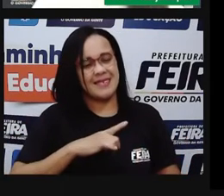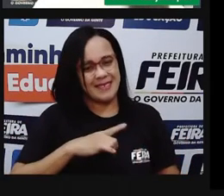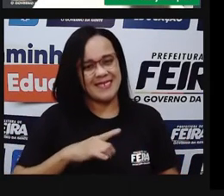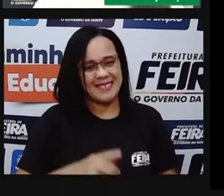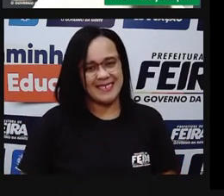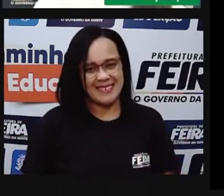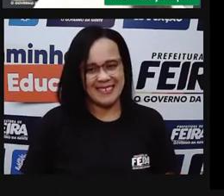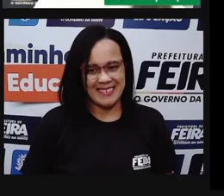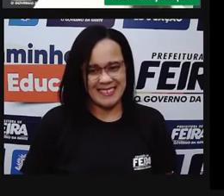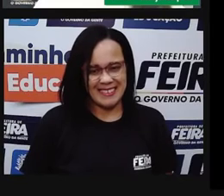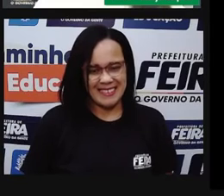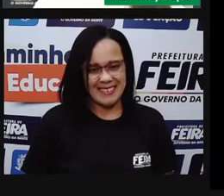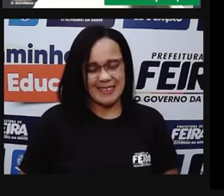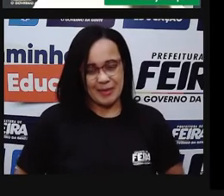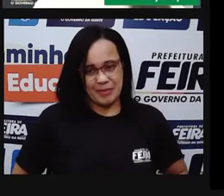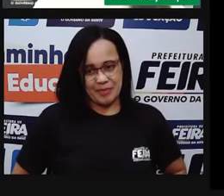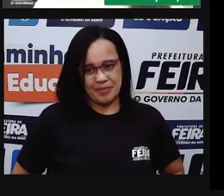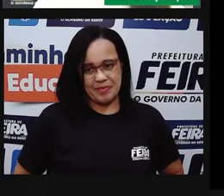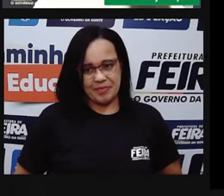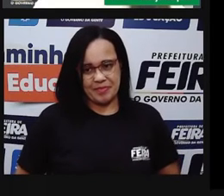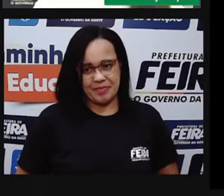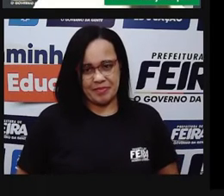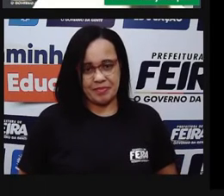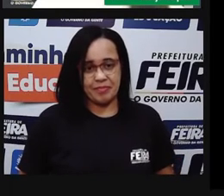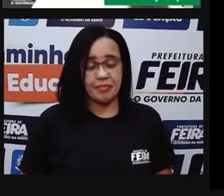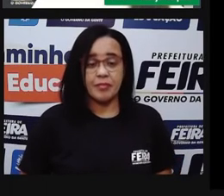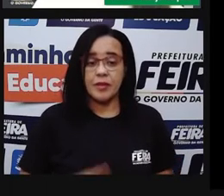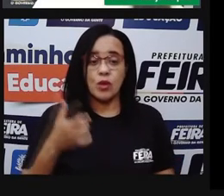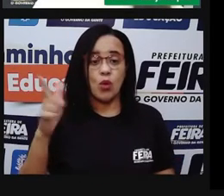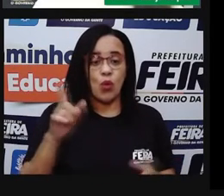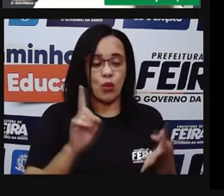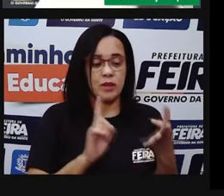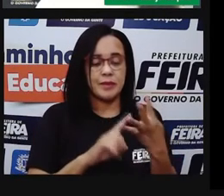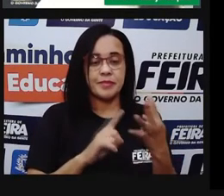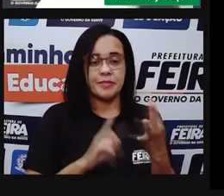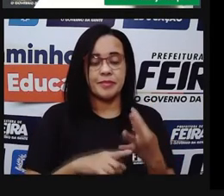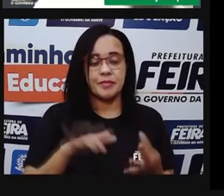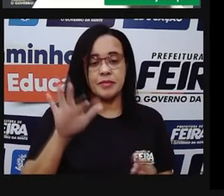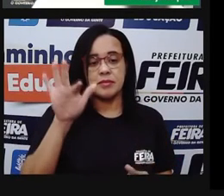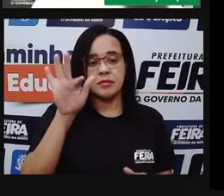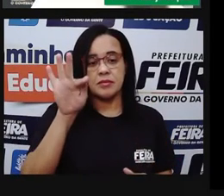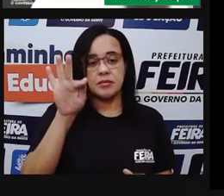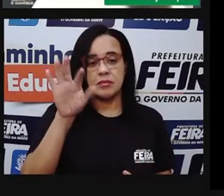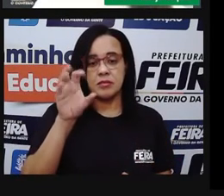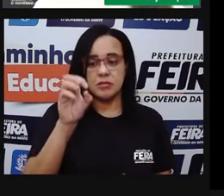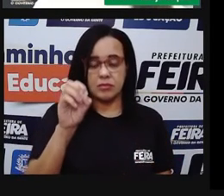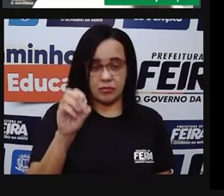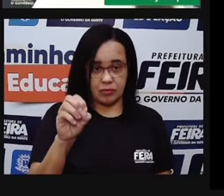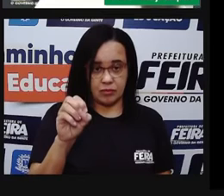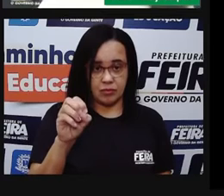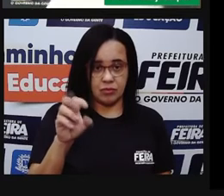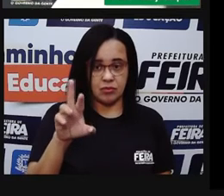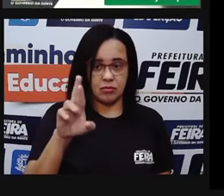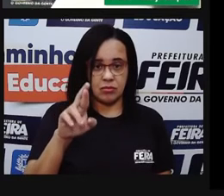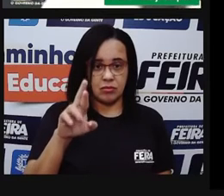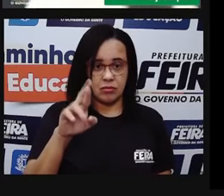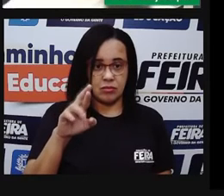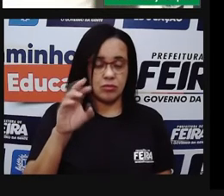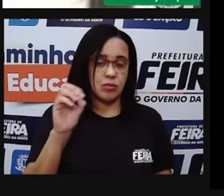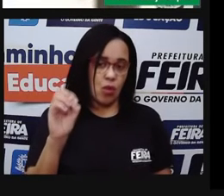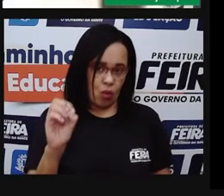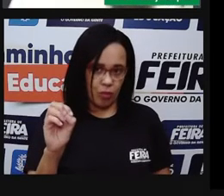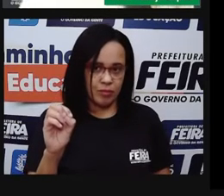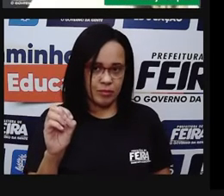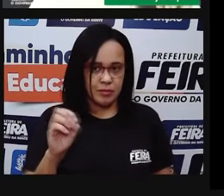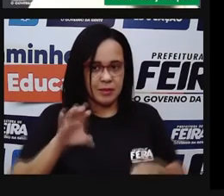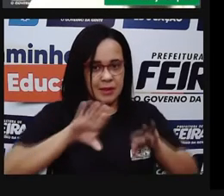leitura, ó, gente. Fó, ró. Fó, eu falo uma sílaba. E ró é outra sílaba. Então, eu